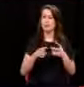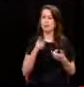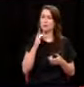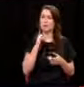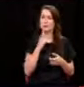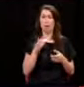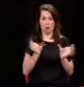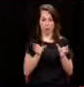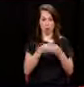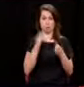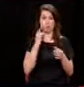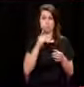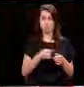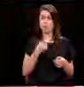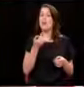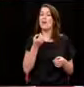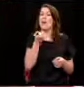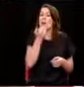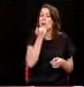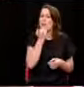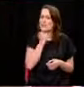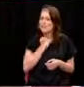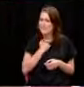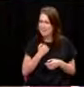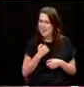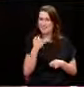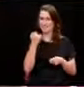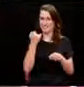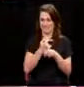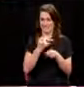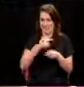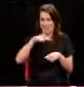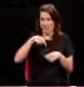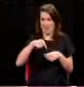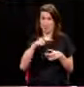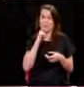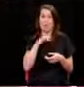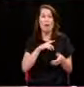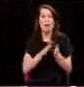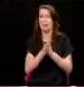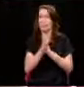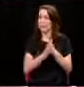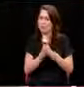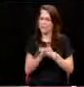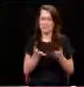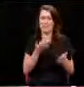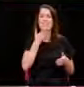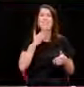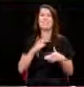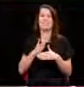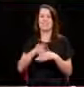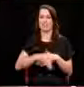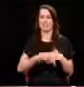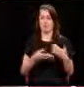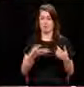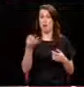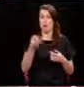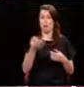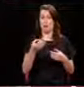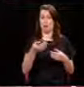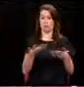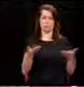está bastante contente de ter um serviço destes à disposição, até porque eles sentem que é um... Para eles, definitivamente, é uma barreira de